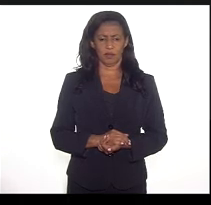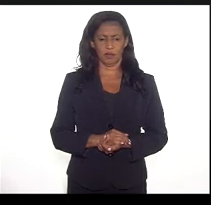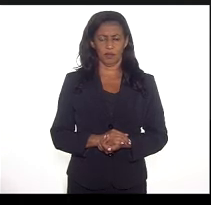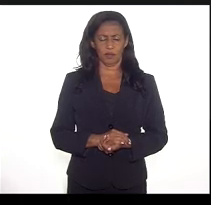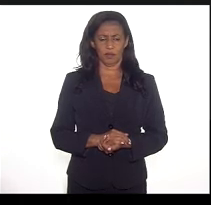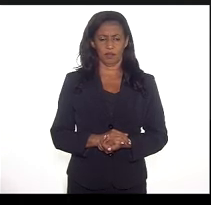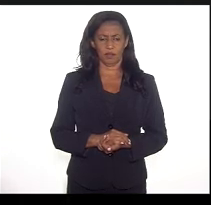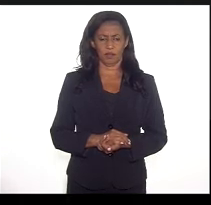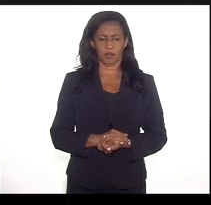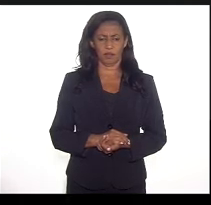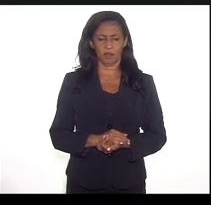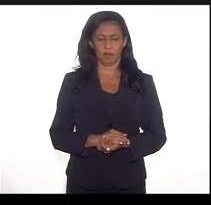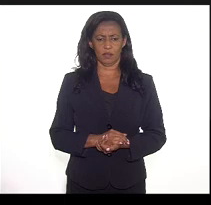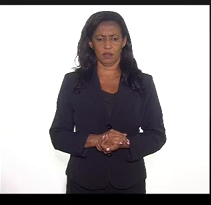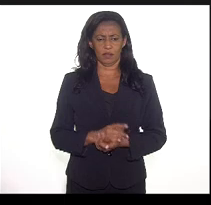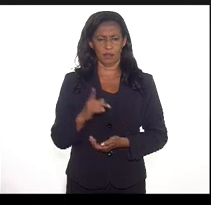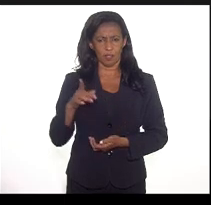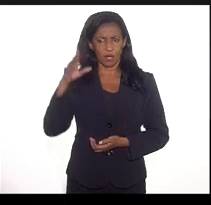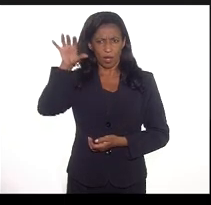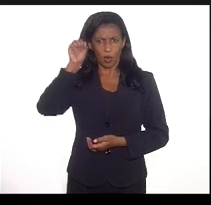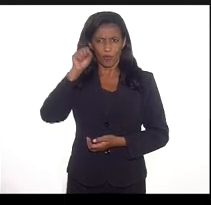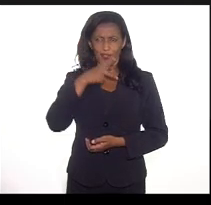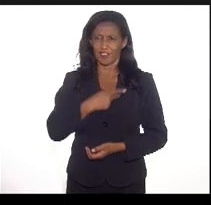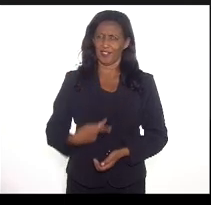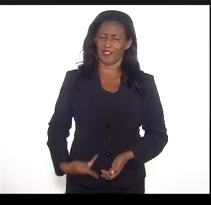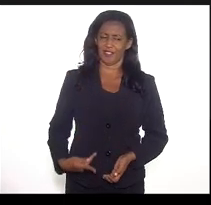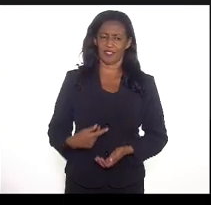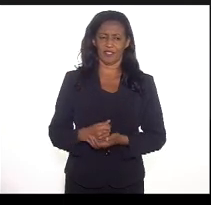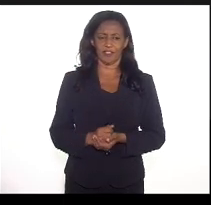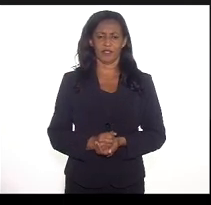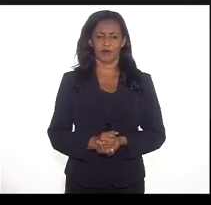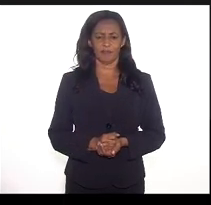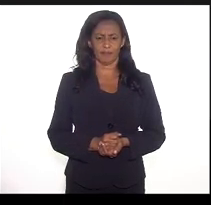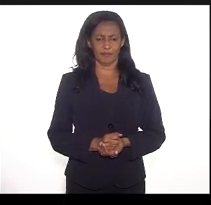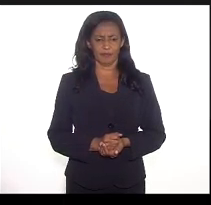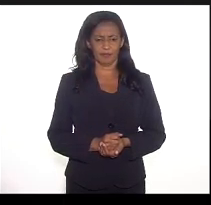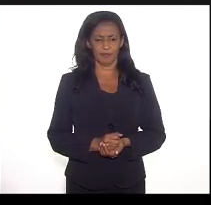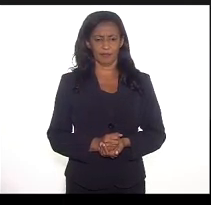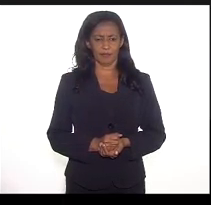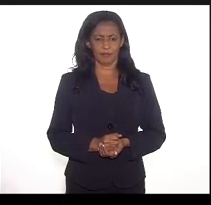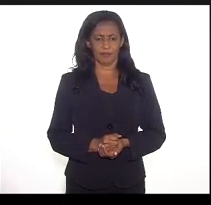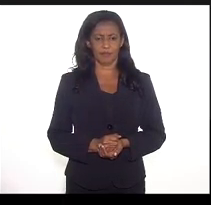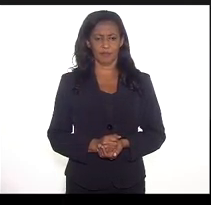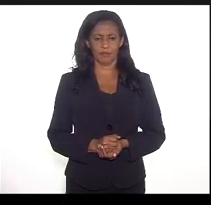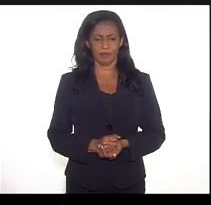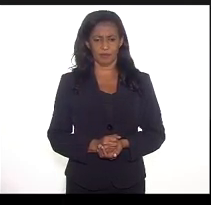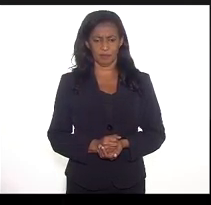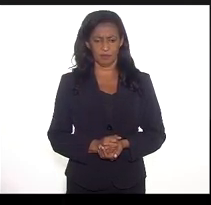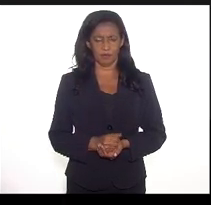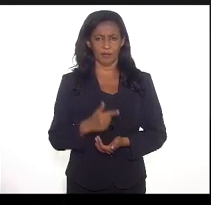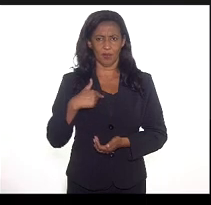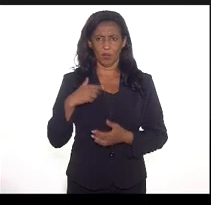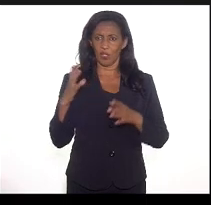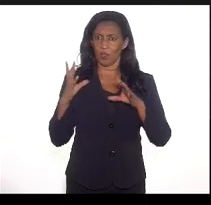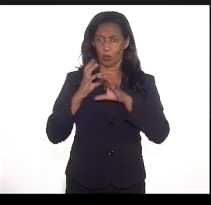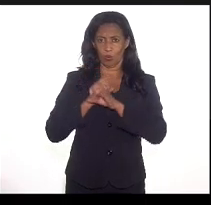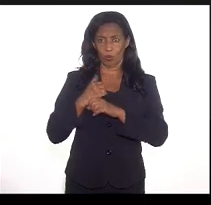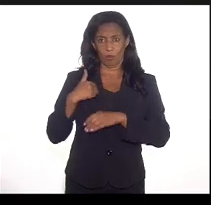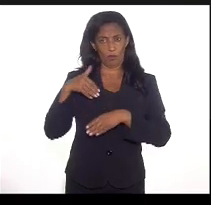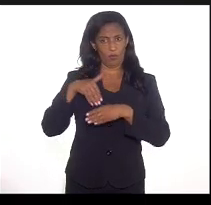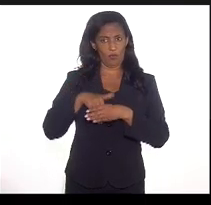Ouvindo. Senhor presidente, o senhor está me ouvindo, senhor presidente? Estou ouvindo, deputado. É que eu queria, então, concluir meu voto. Pode ser, senhor